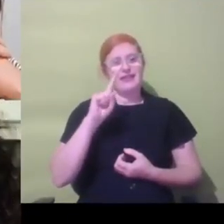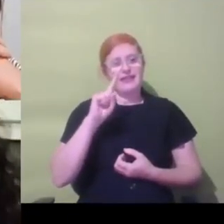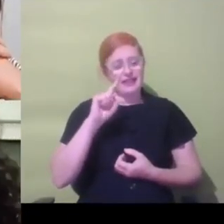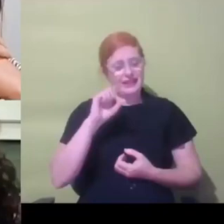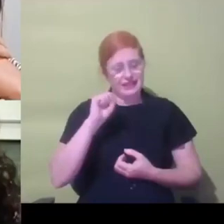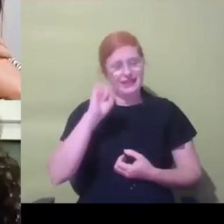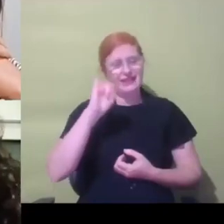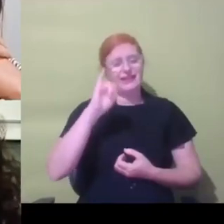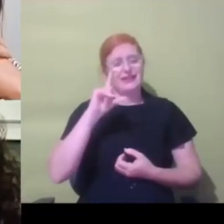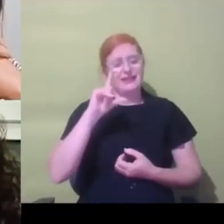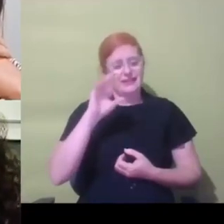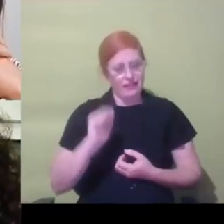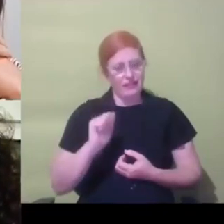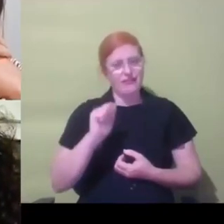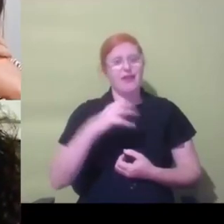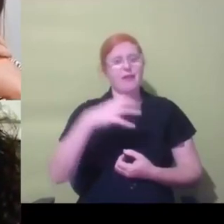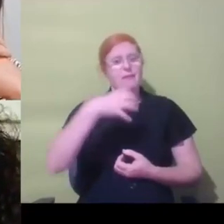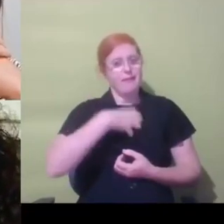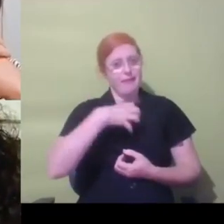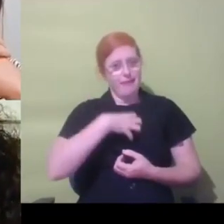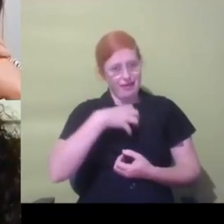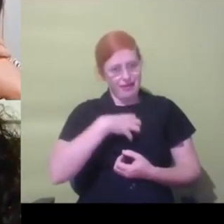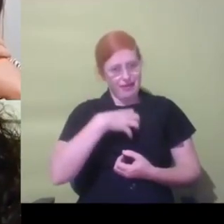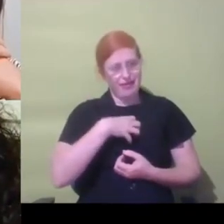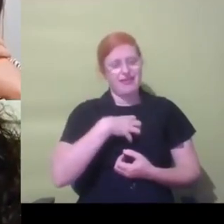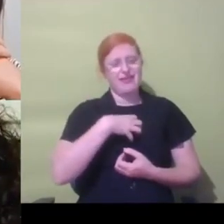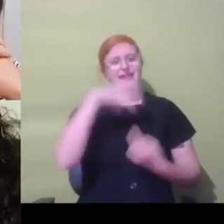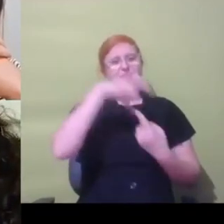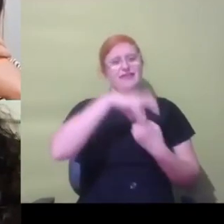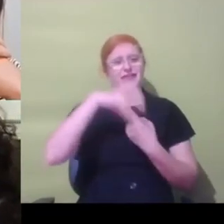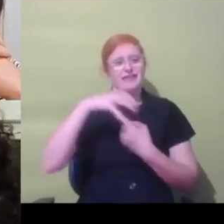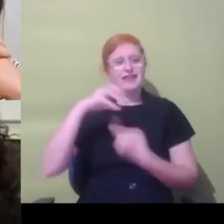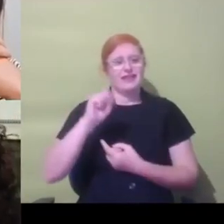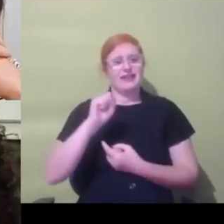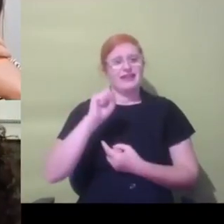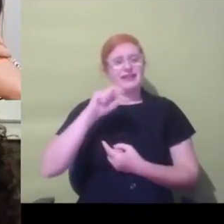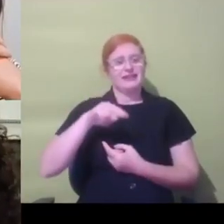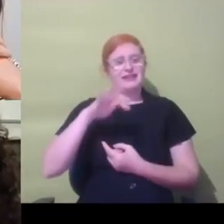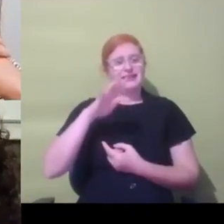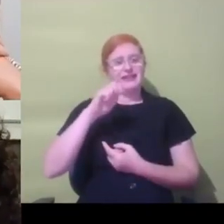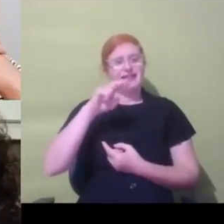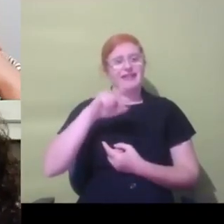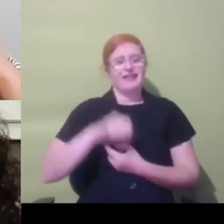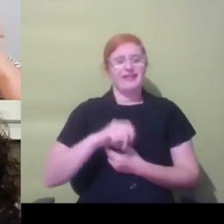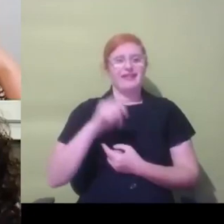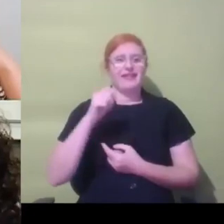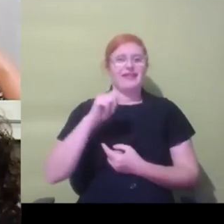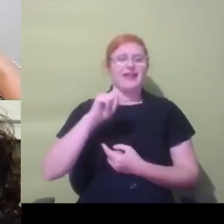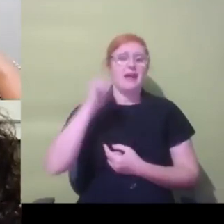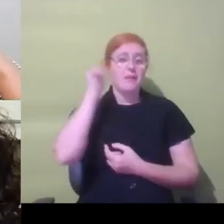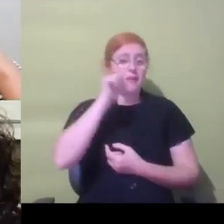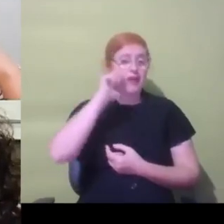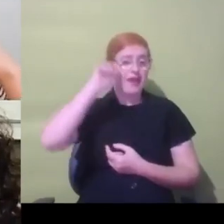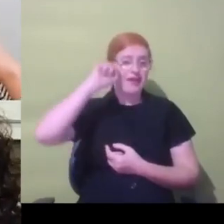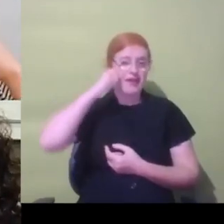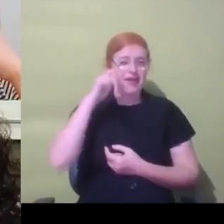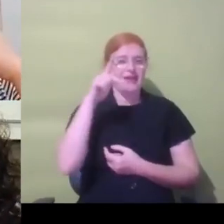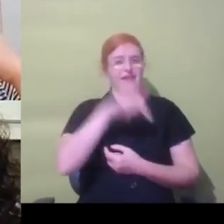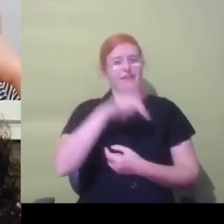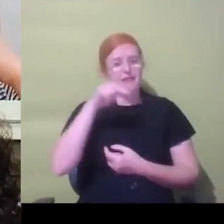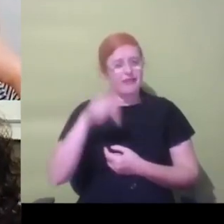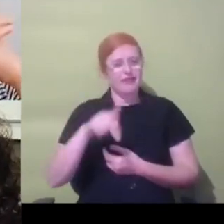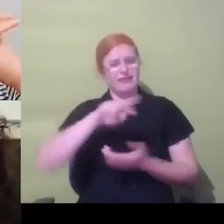uma baiana lá de Feira de Santana, uma mulher negra, professora, entre tantas outras coisas que ela